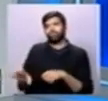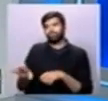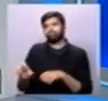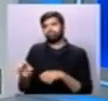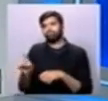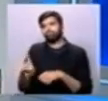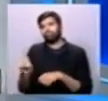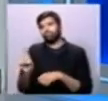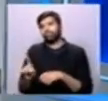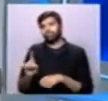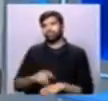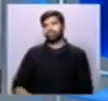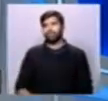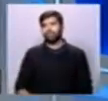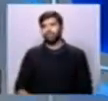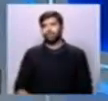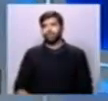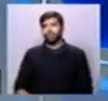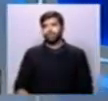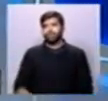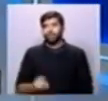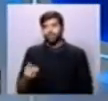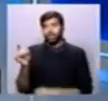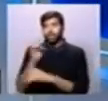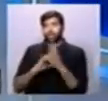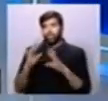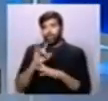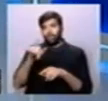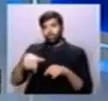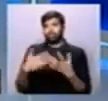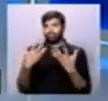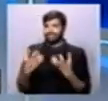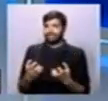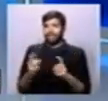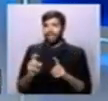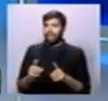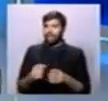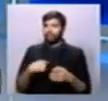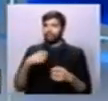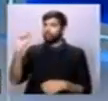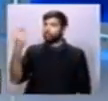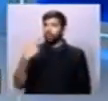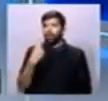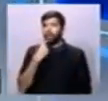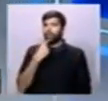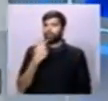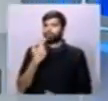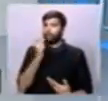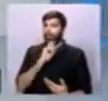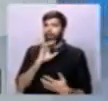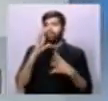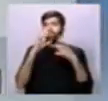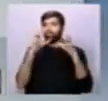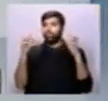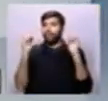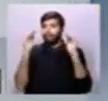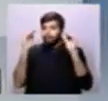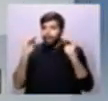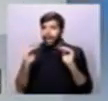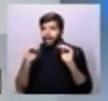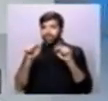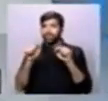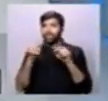da Europa temos hoje um dia em que predomina o tempo seco e com sol, embora possa haver algumas nuvens baixas